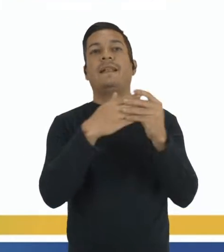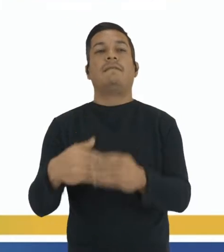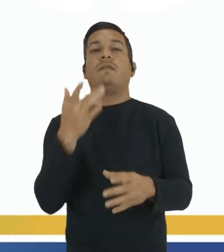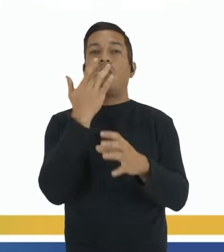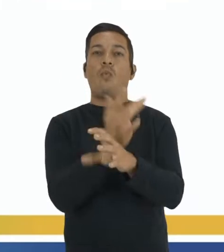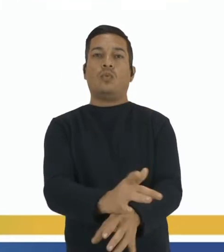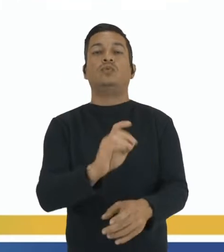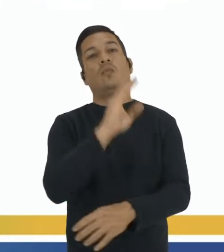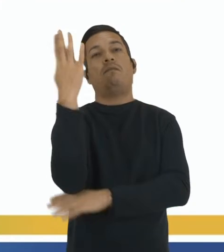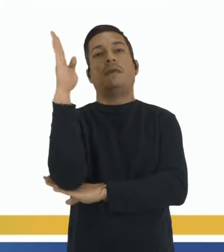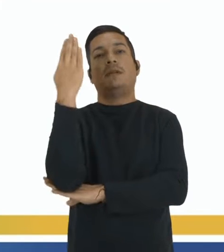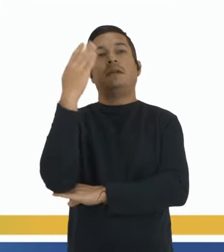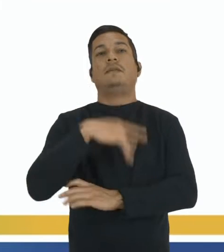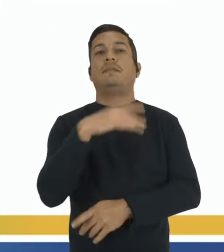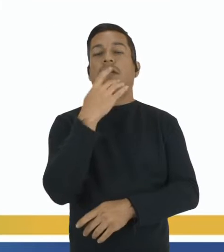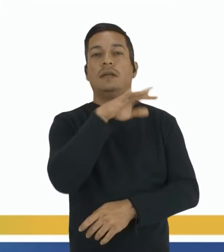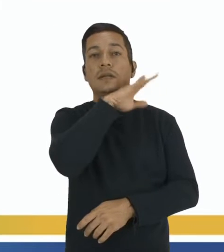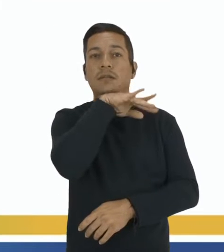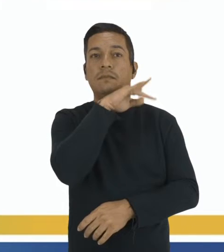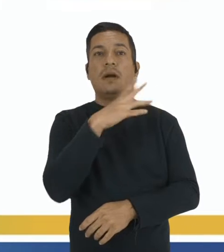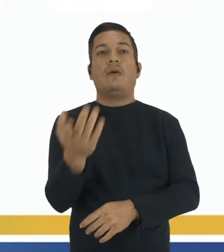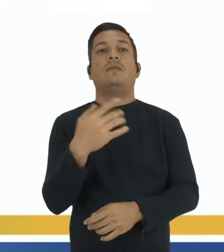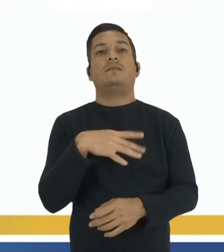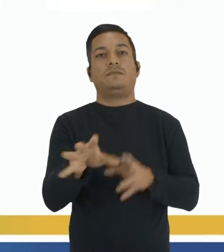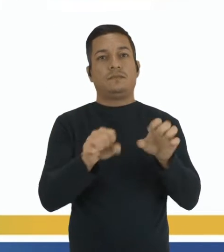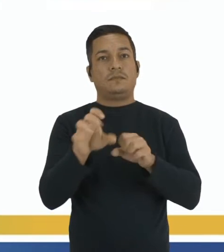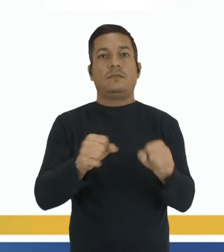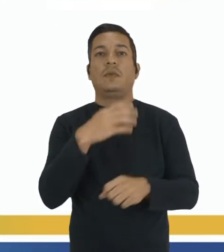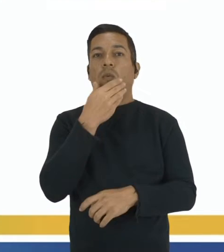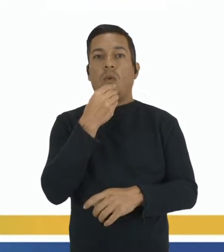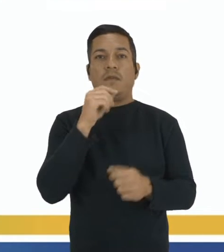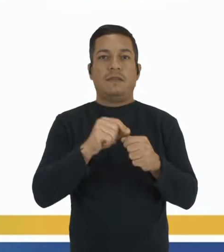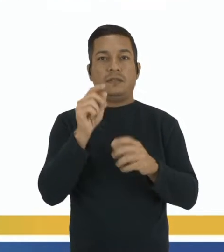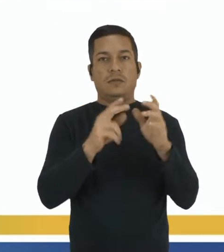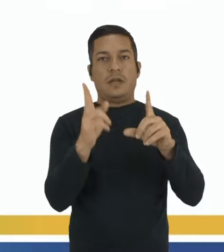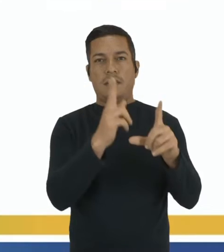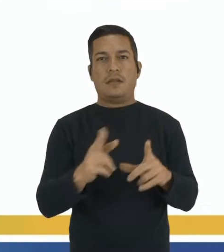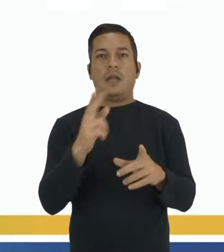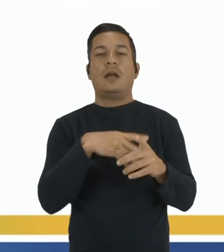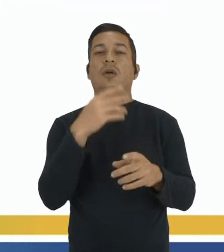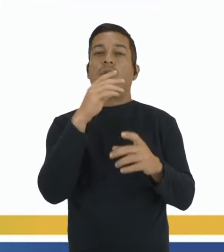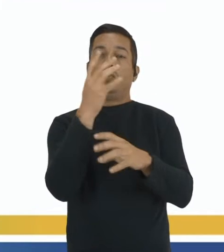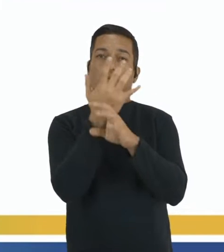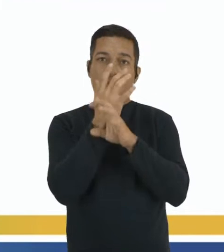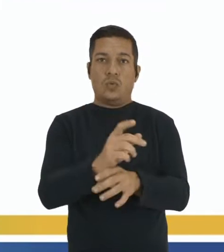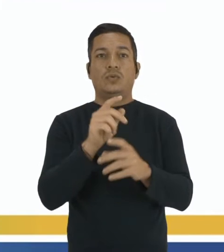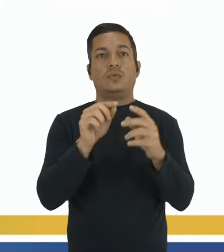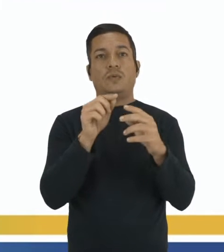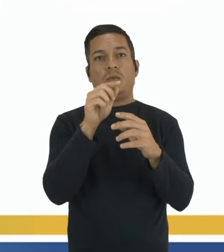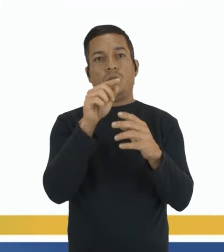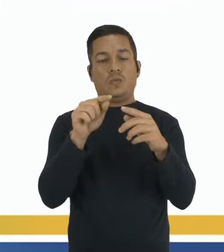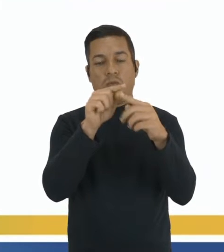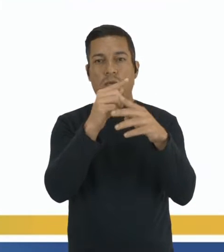madeira para cada animal ou fruto capturado. O homem fazia no osso ou num pedaço de madeira um risco. Com o passar dos anos,